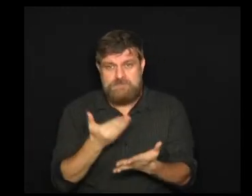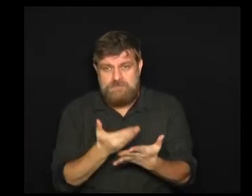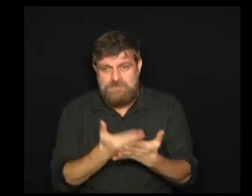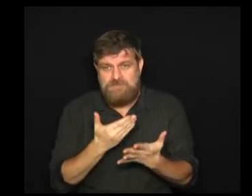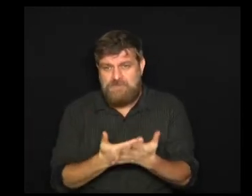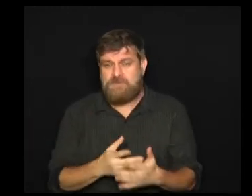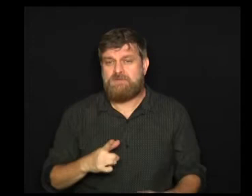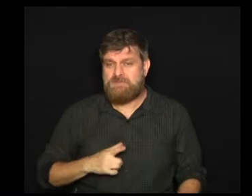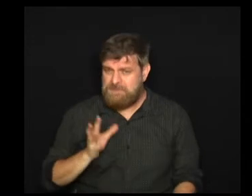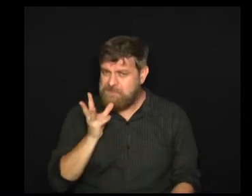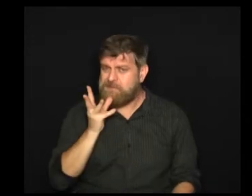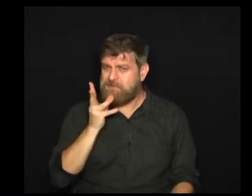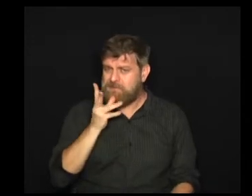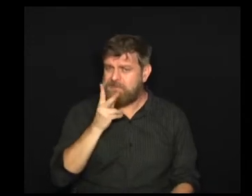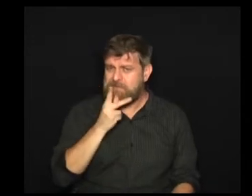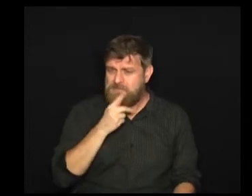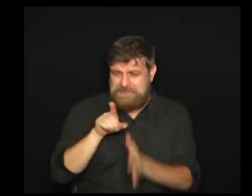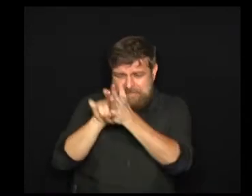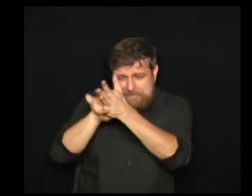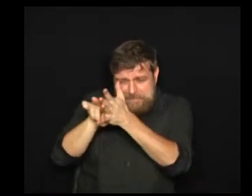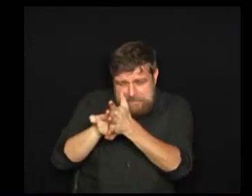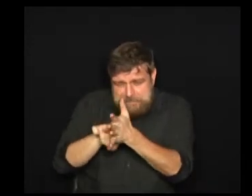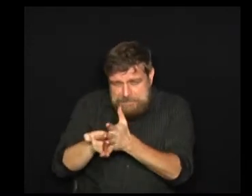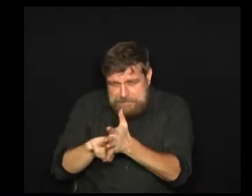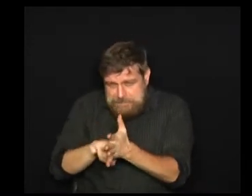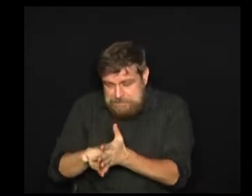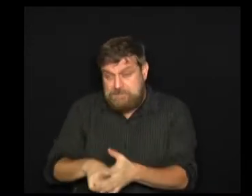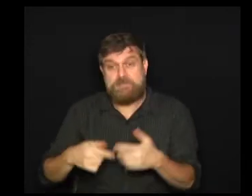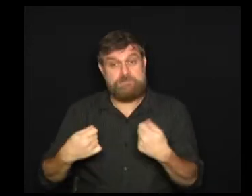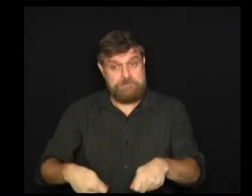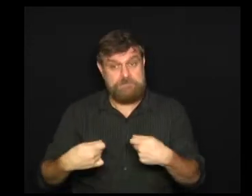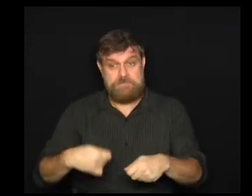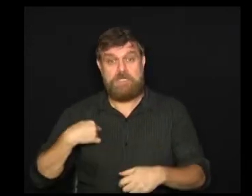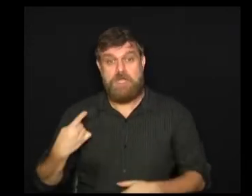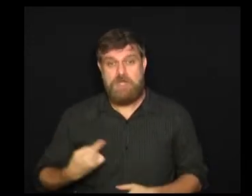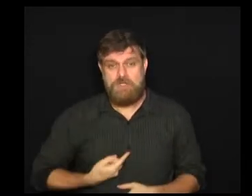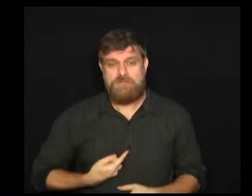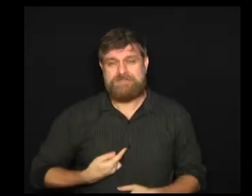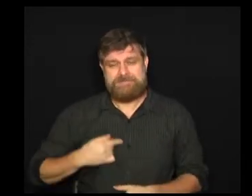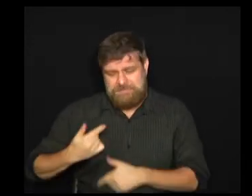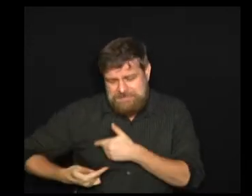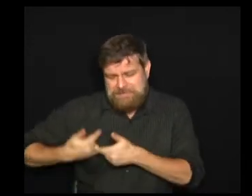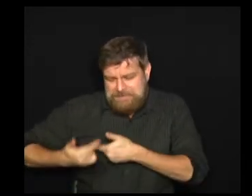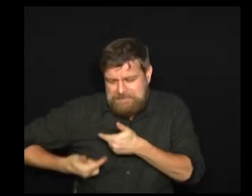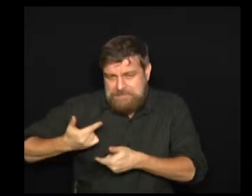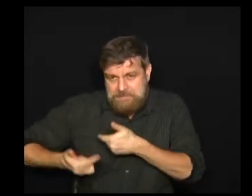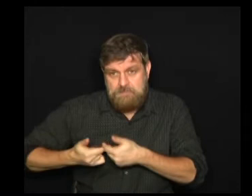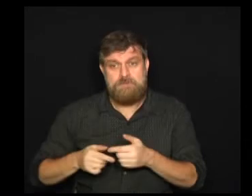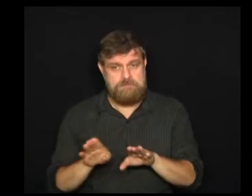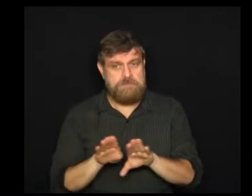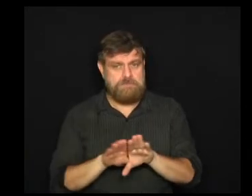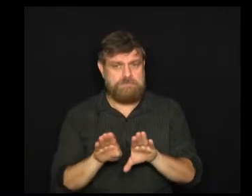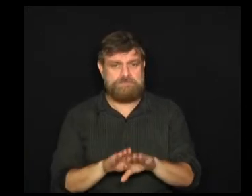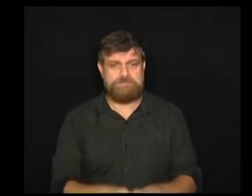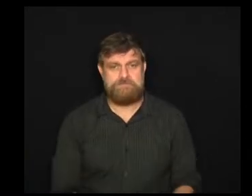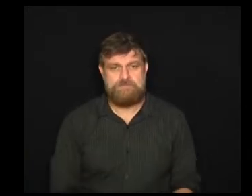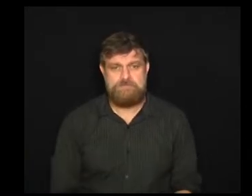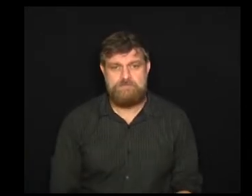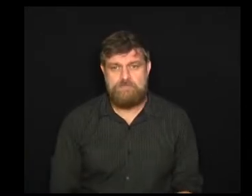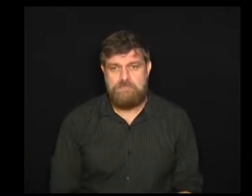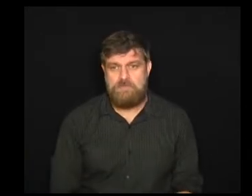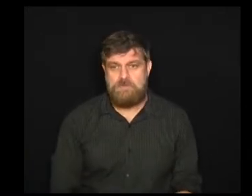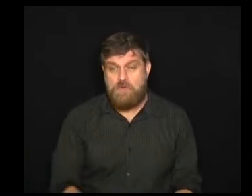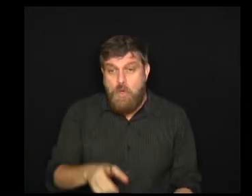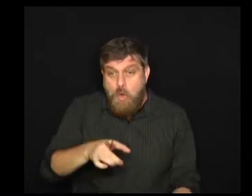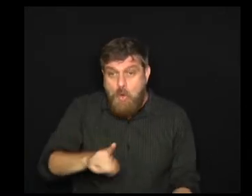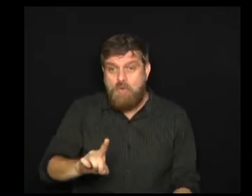demanda bastante tempo, bastante pesquisa, né? E nós já estamos trabalhando nisso também. E aqui, por